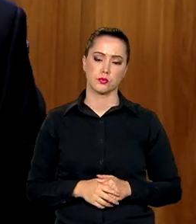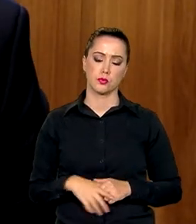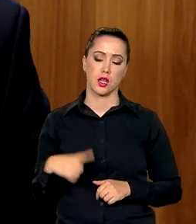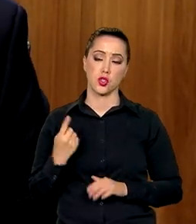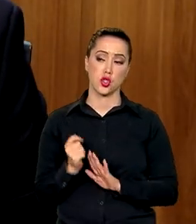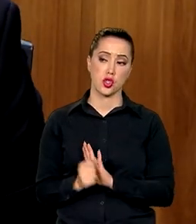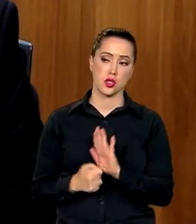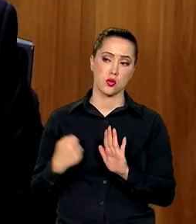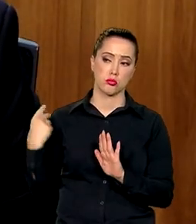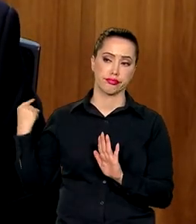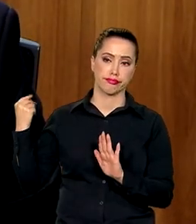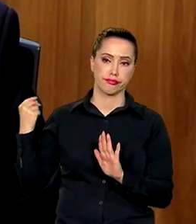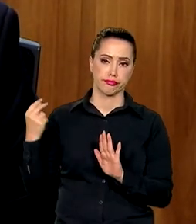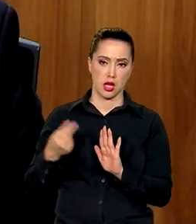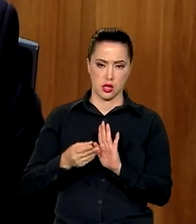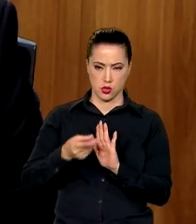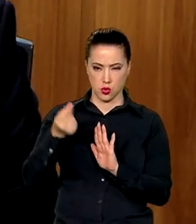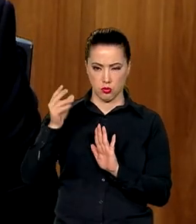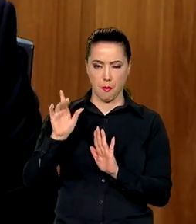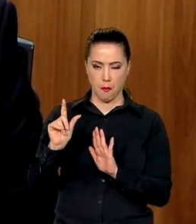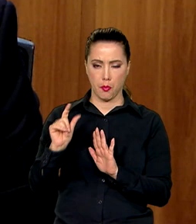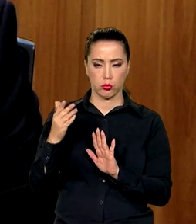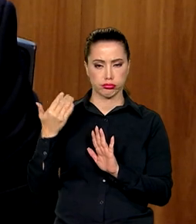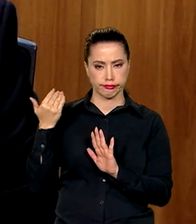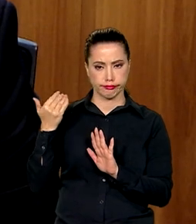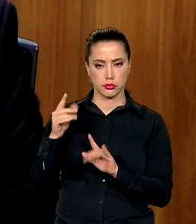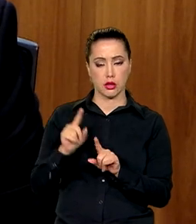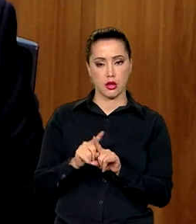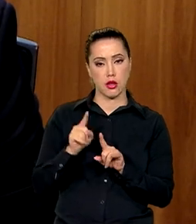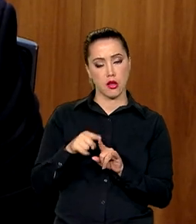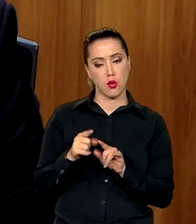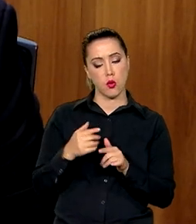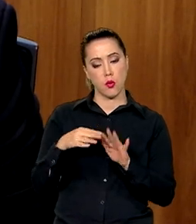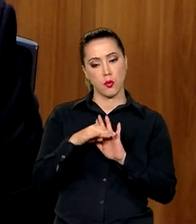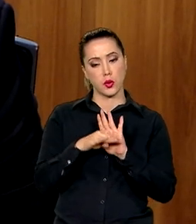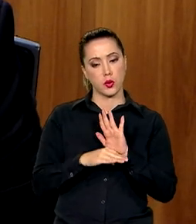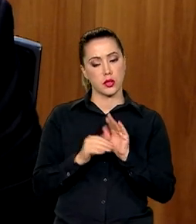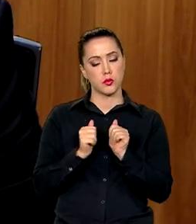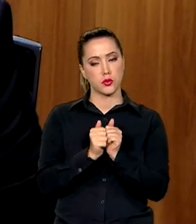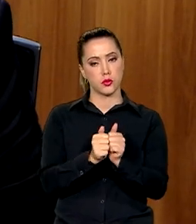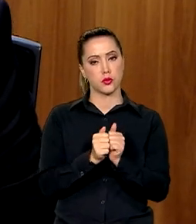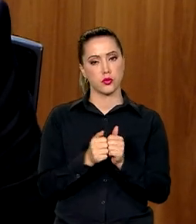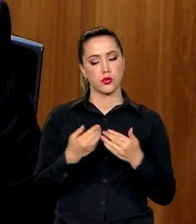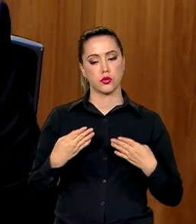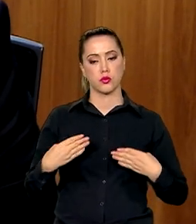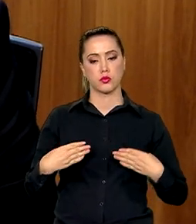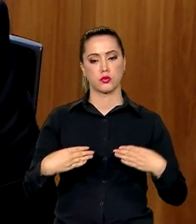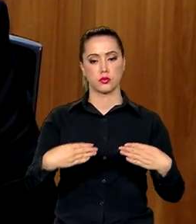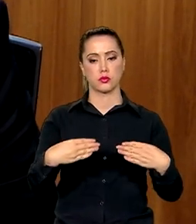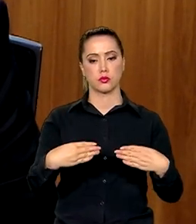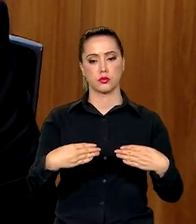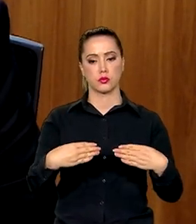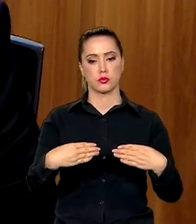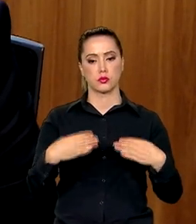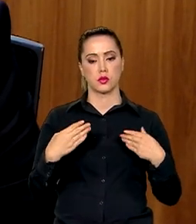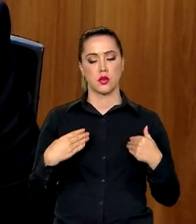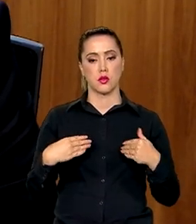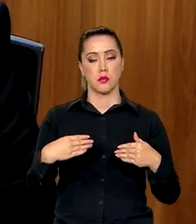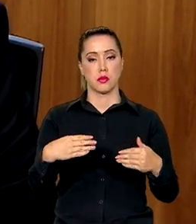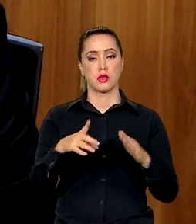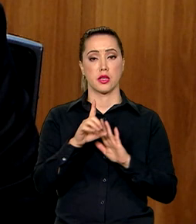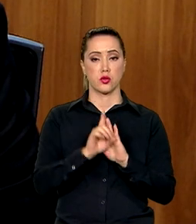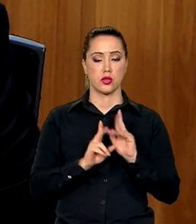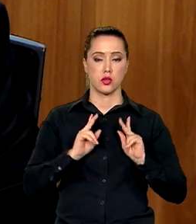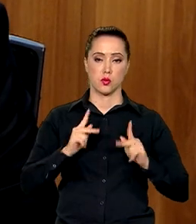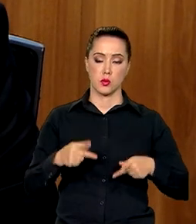poucos dias atrás na final da Copa do Brasil o programa junto com o Ministério do Desenvolvimento com o ministério de direitos